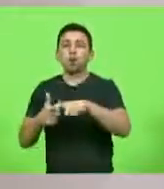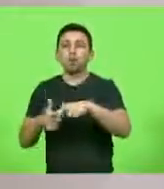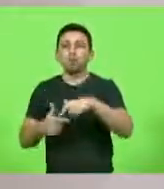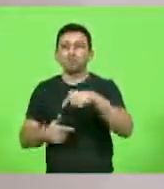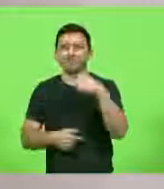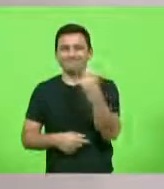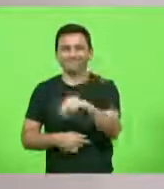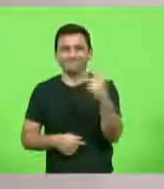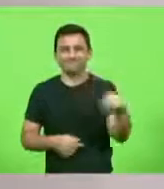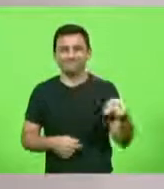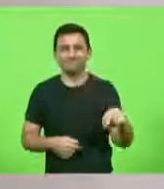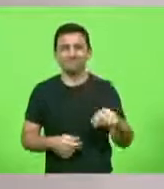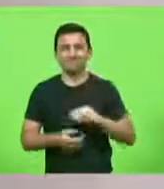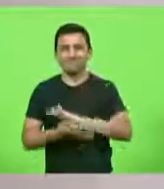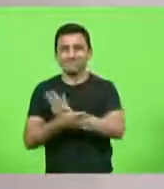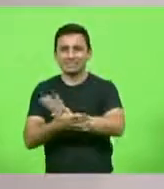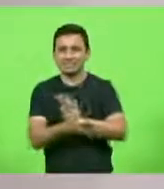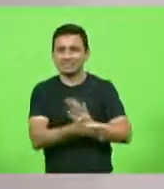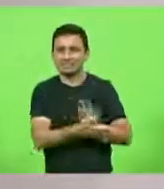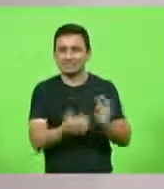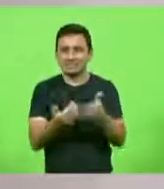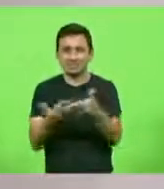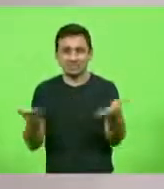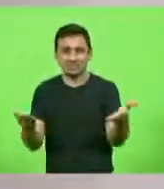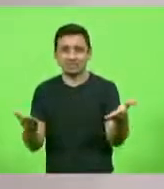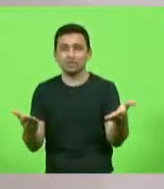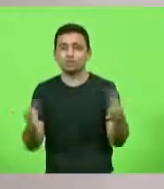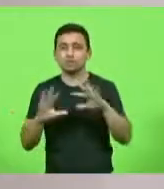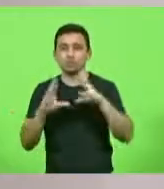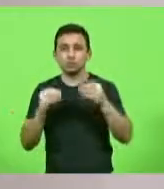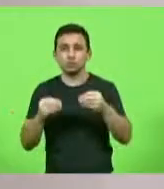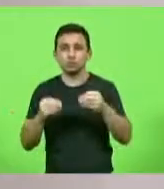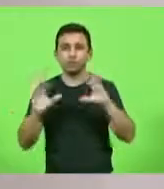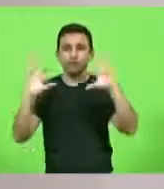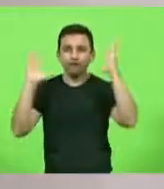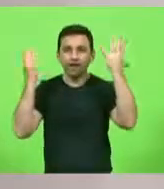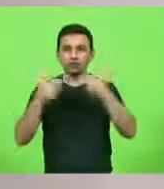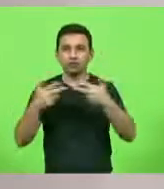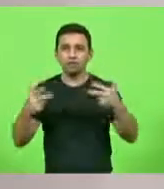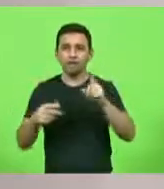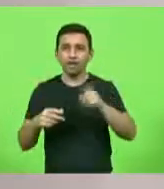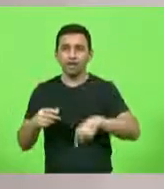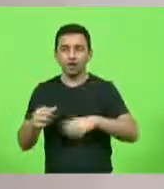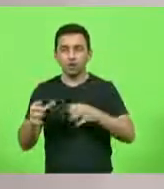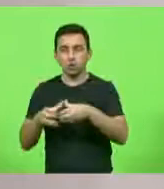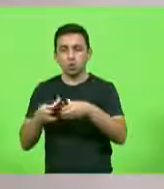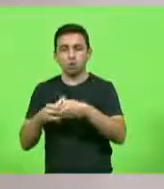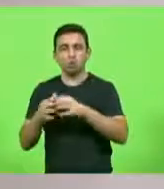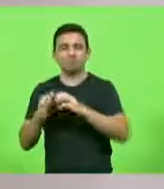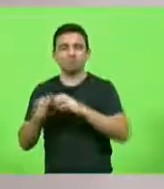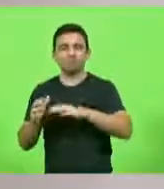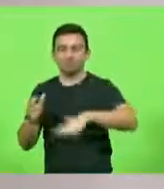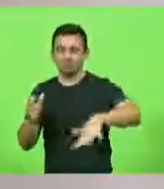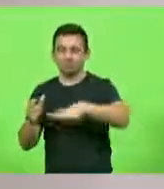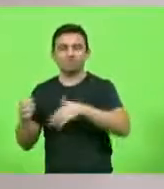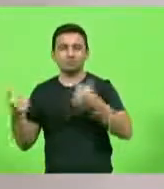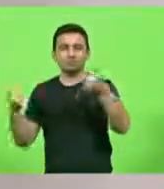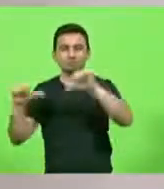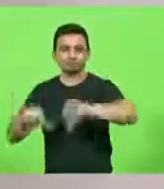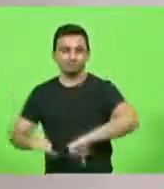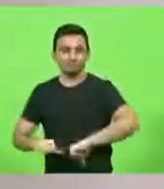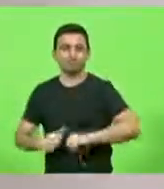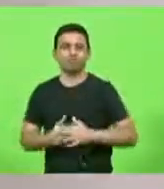e terminando com os bailes, como ali foi mostrado, é traficante com metralhadora. Obrigado,